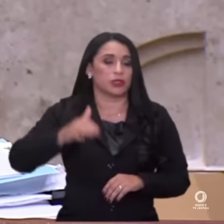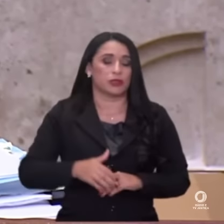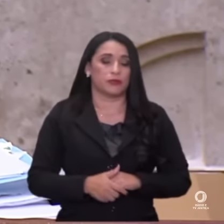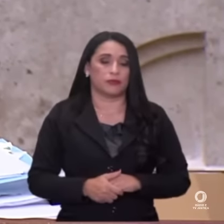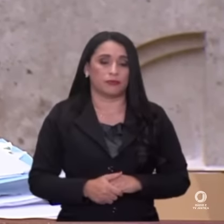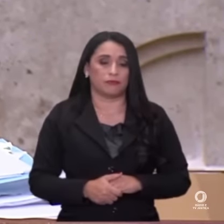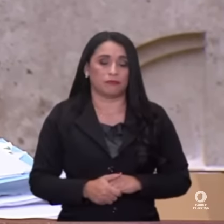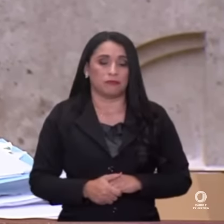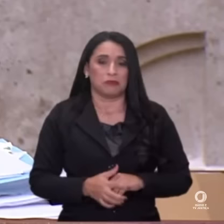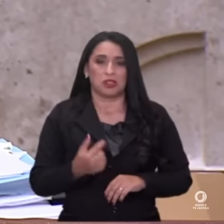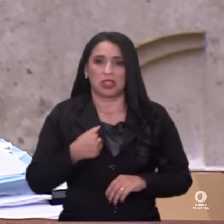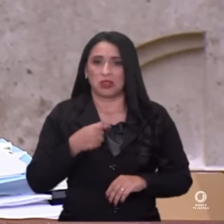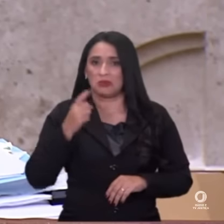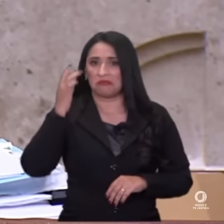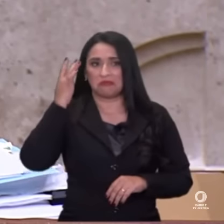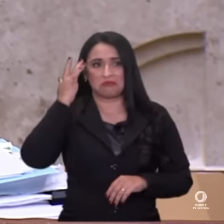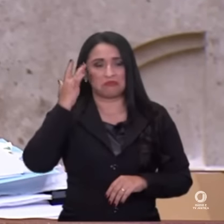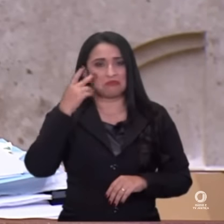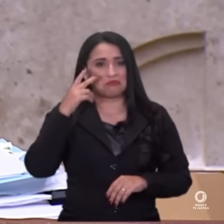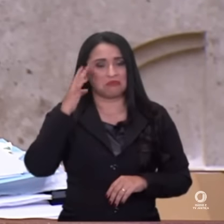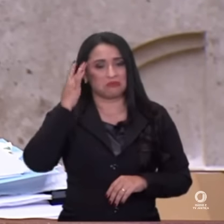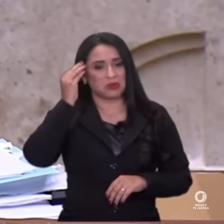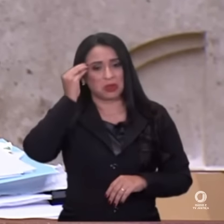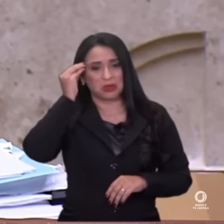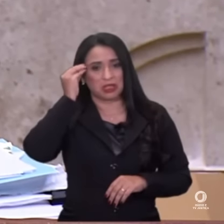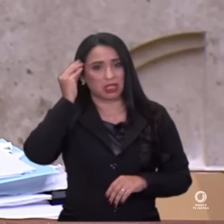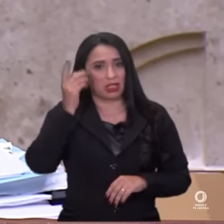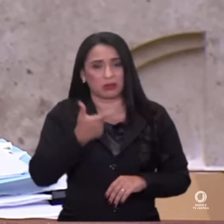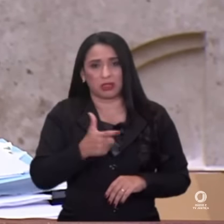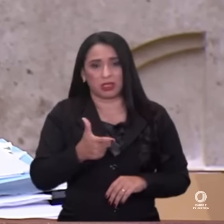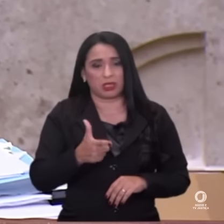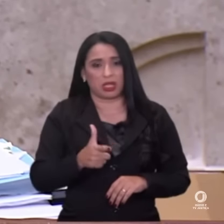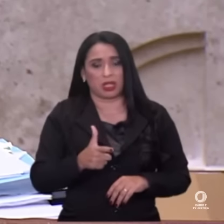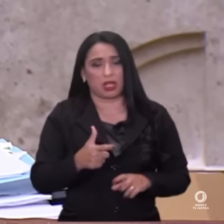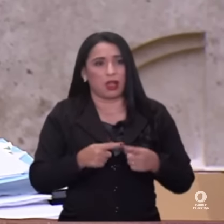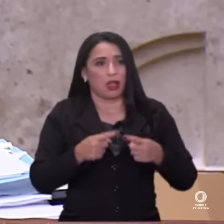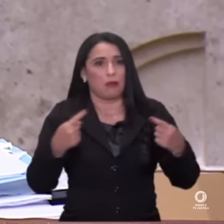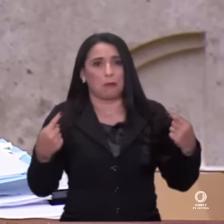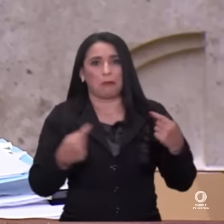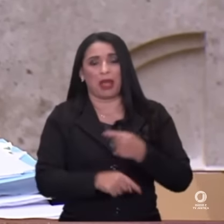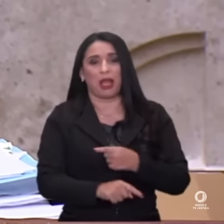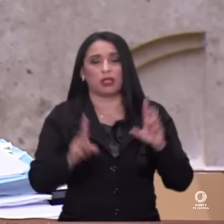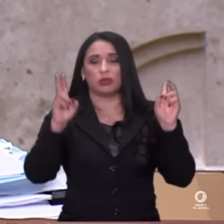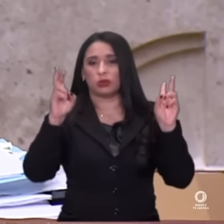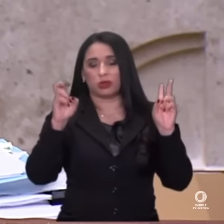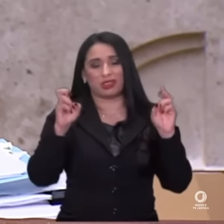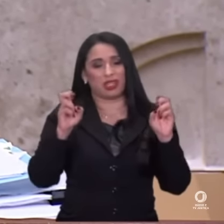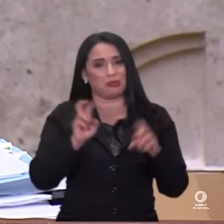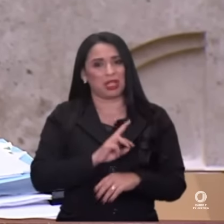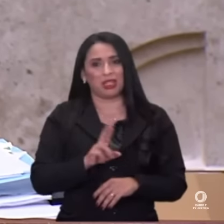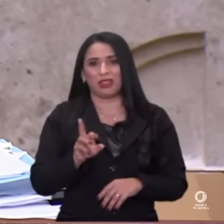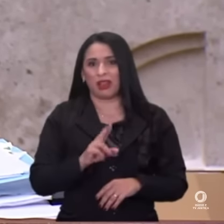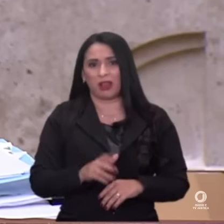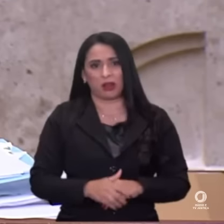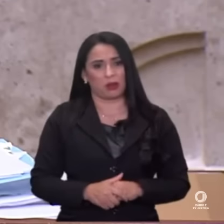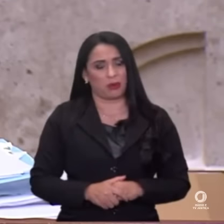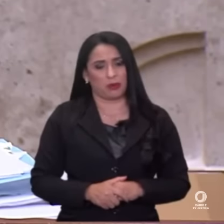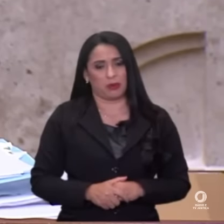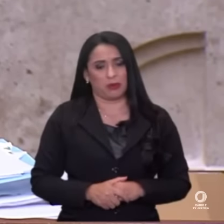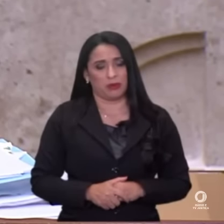uma controvérsia quanto à matéria de fato. É inequívoco que